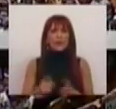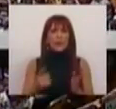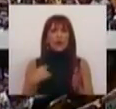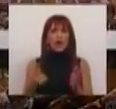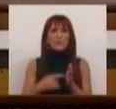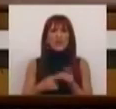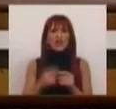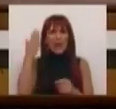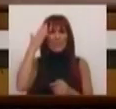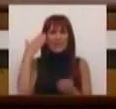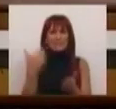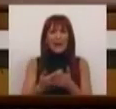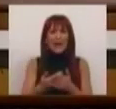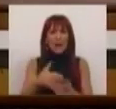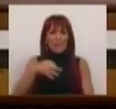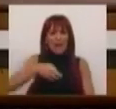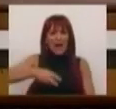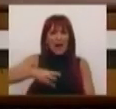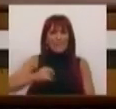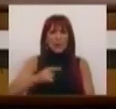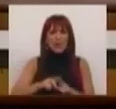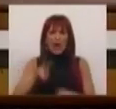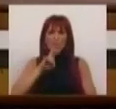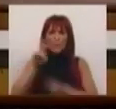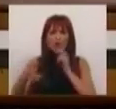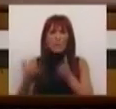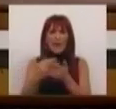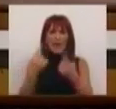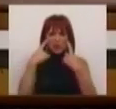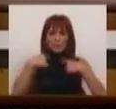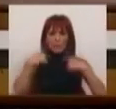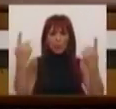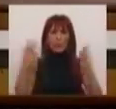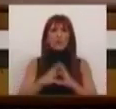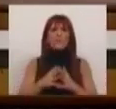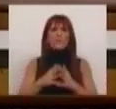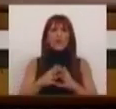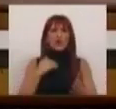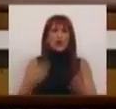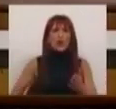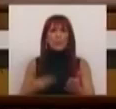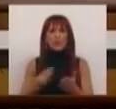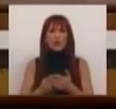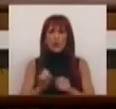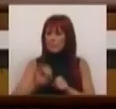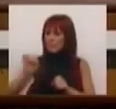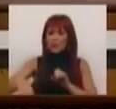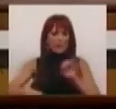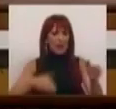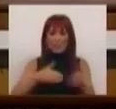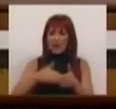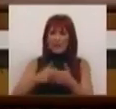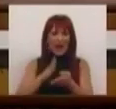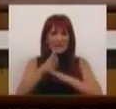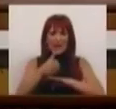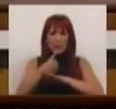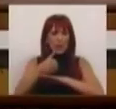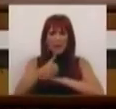Precisamos de capacitar as PMEs na resposta aos mercados públicos. Propusemos eliminar barreiras de